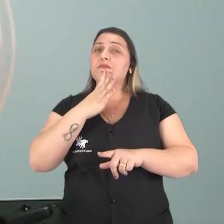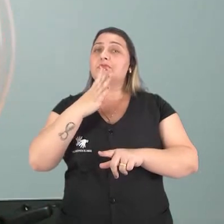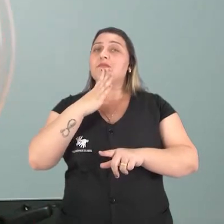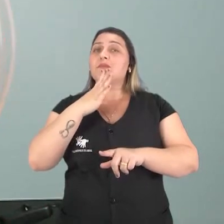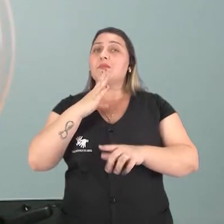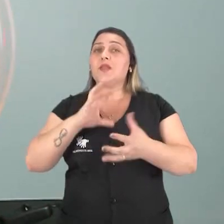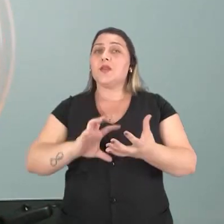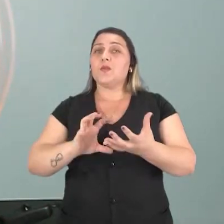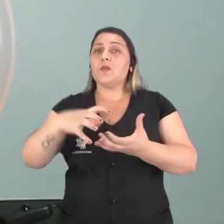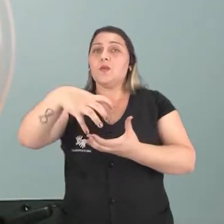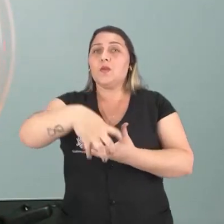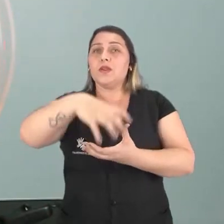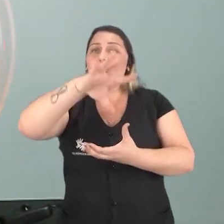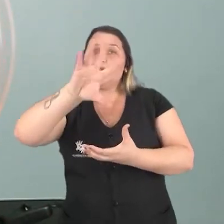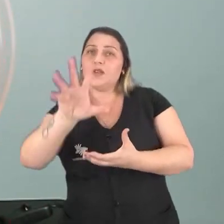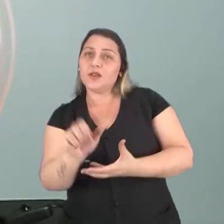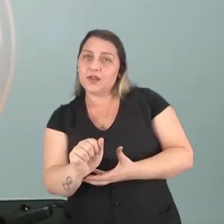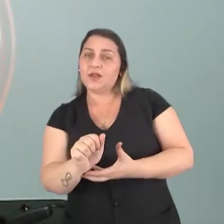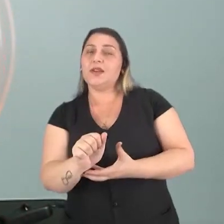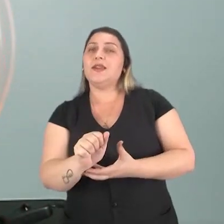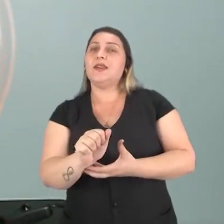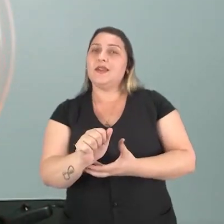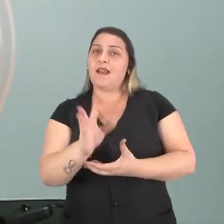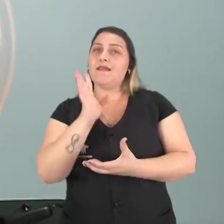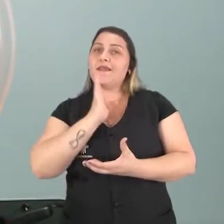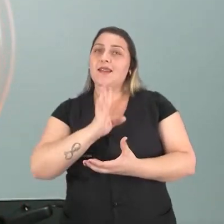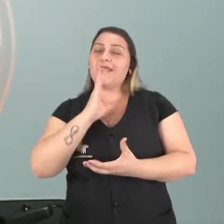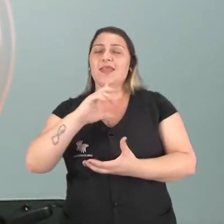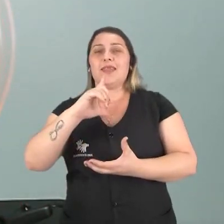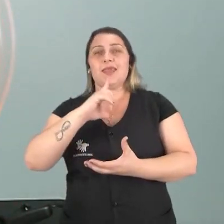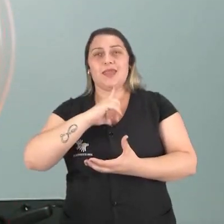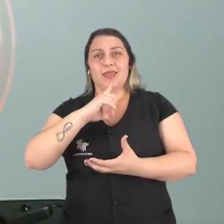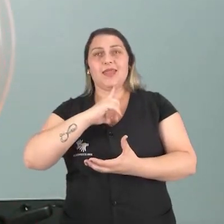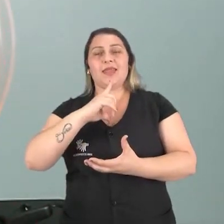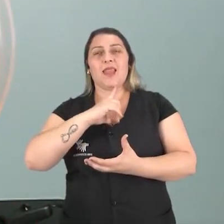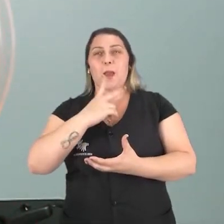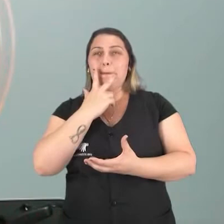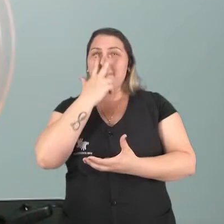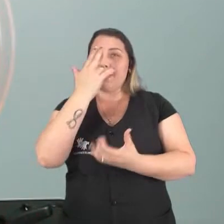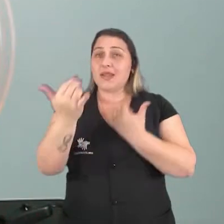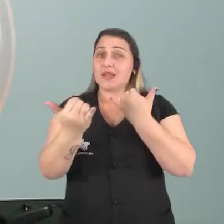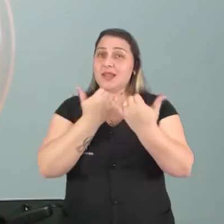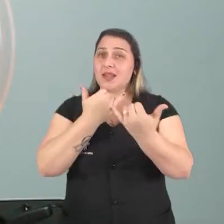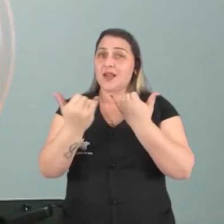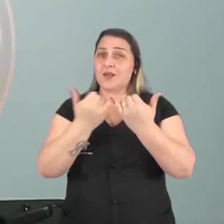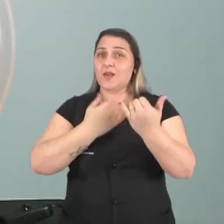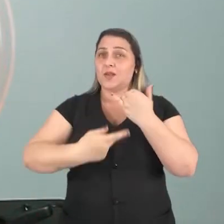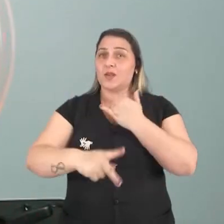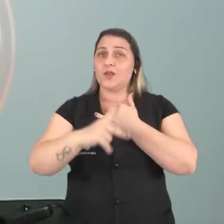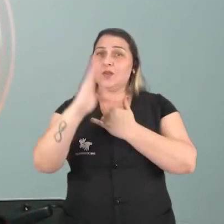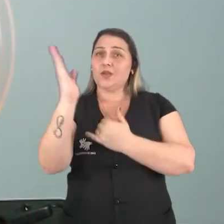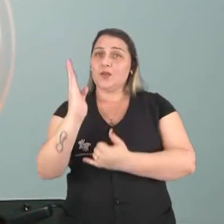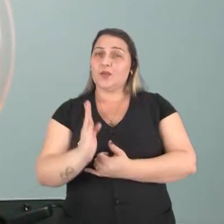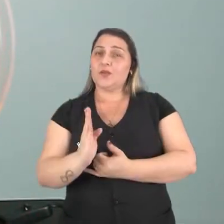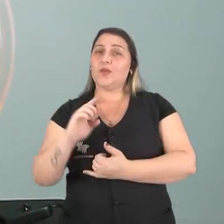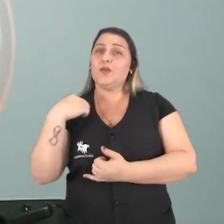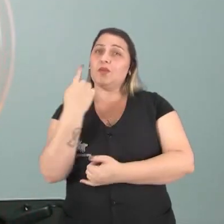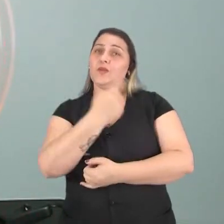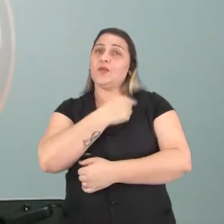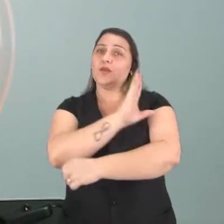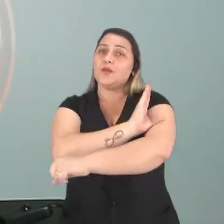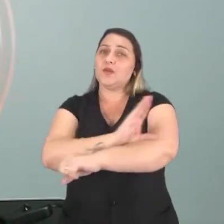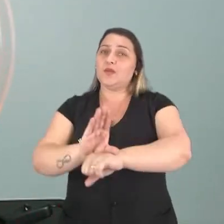o continente africano, porque é muito interessante. Ele tem muito a ver com os